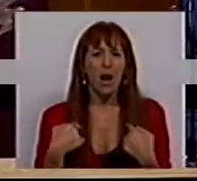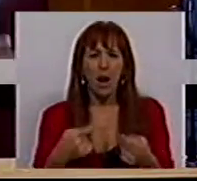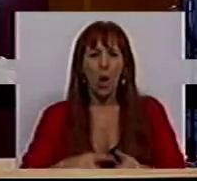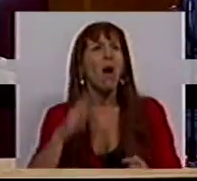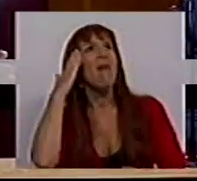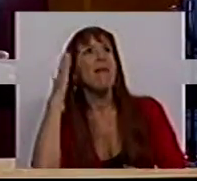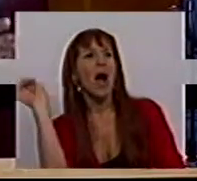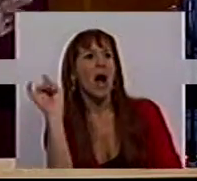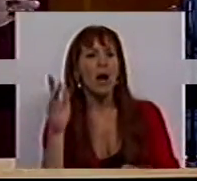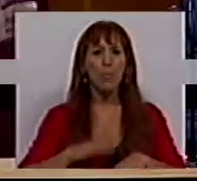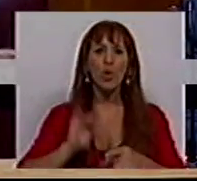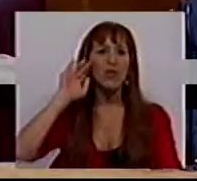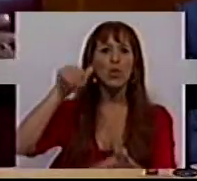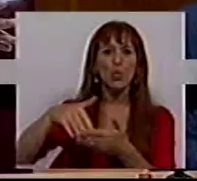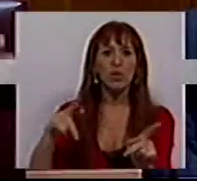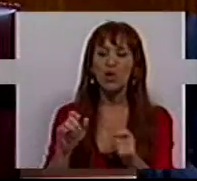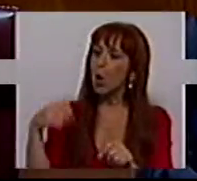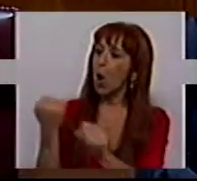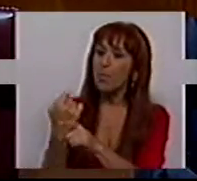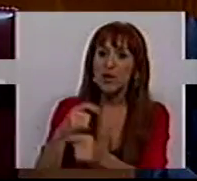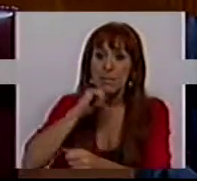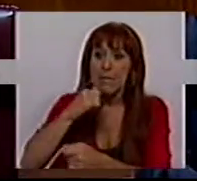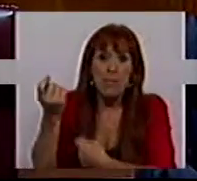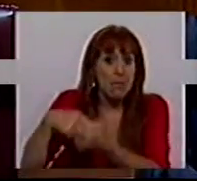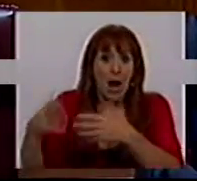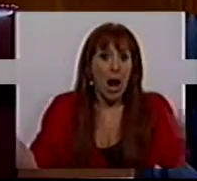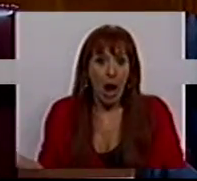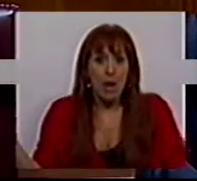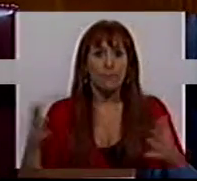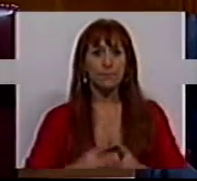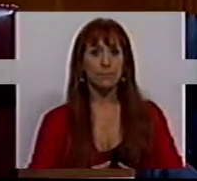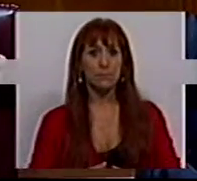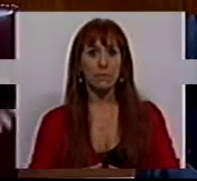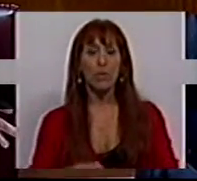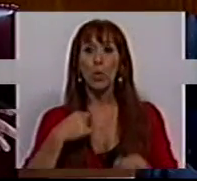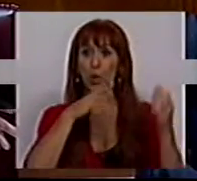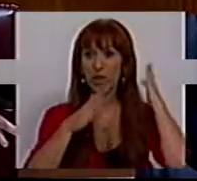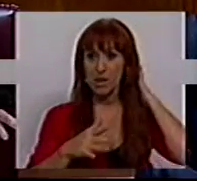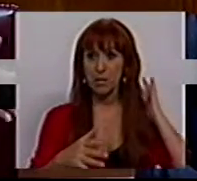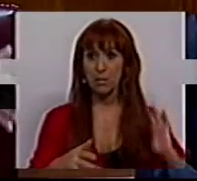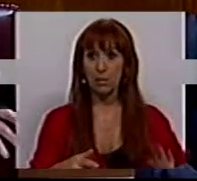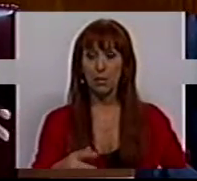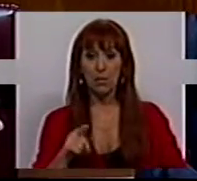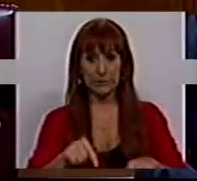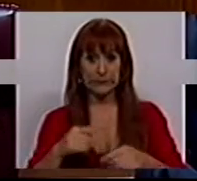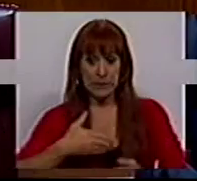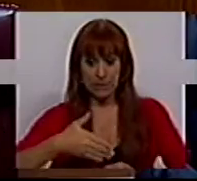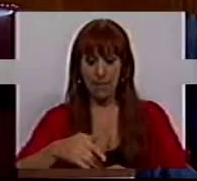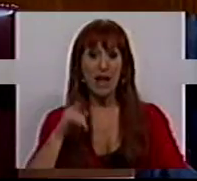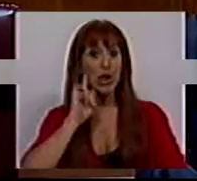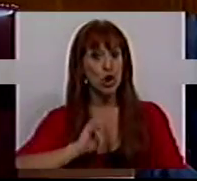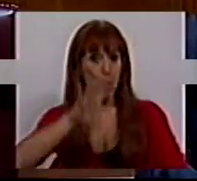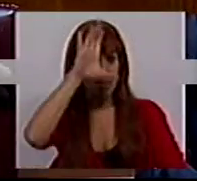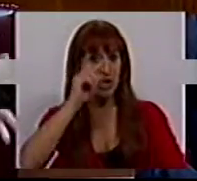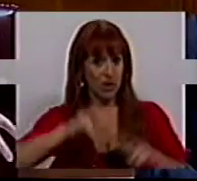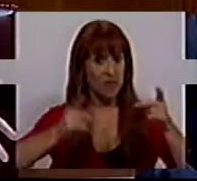vou especular sobre o resultado de uma operação que não teve lugar. O que disse esta semana, e a Sra.